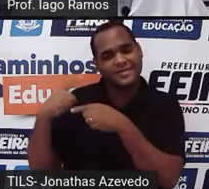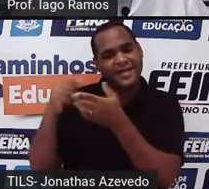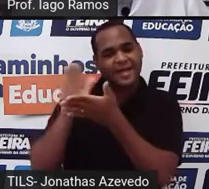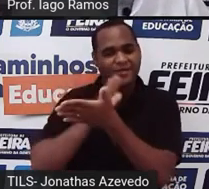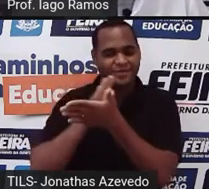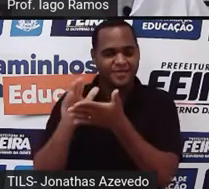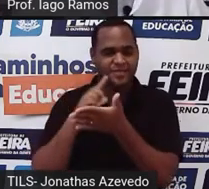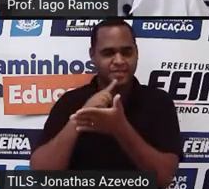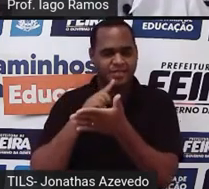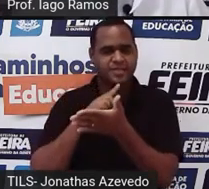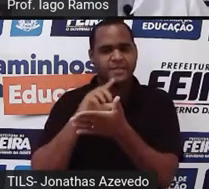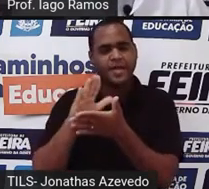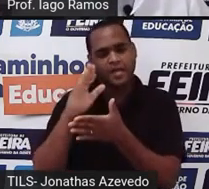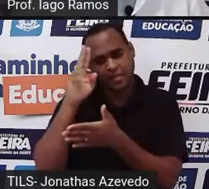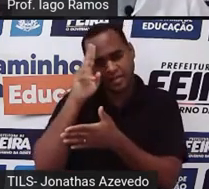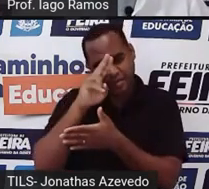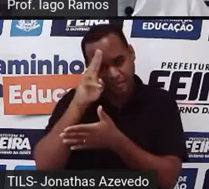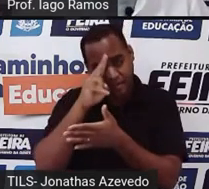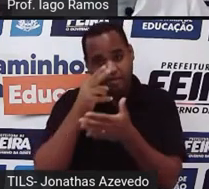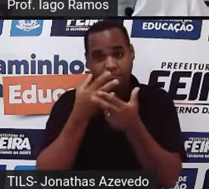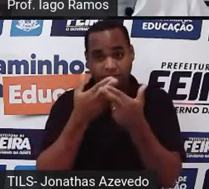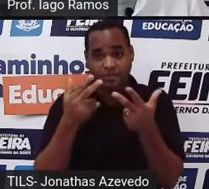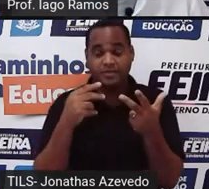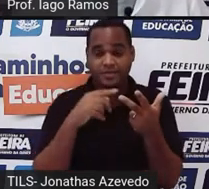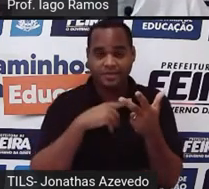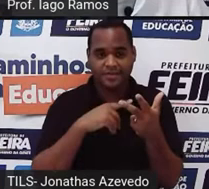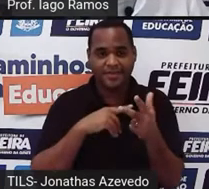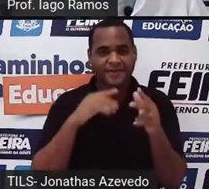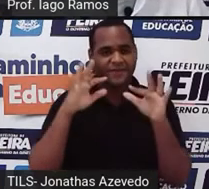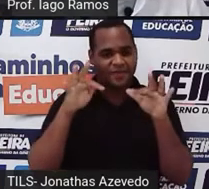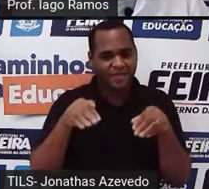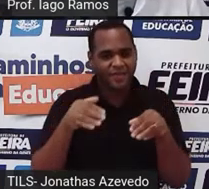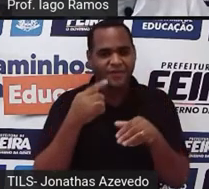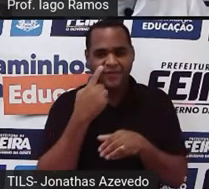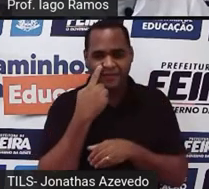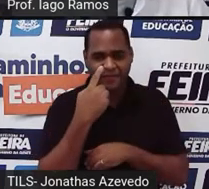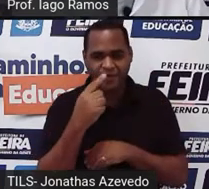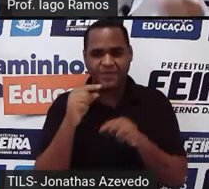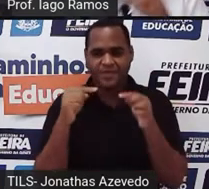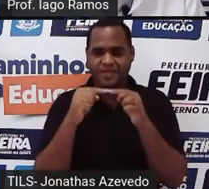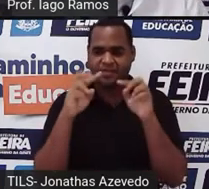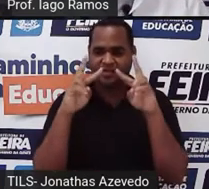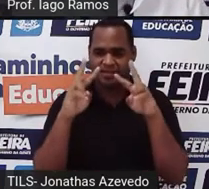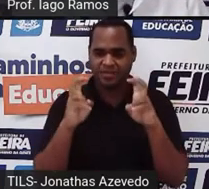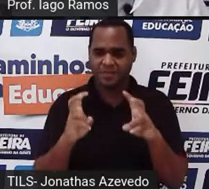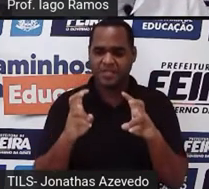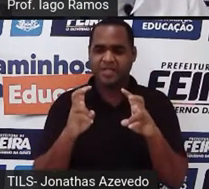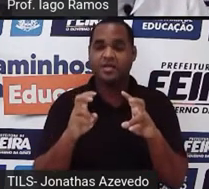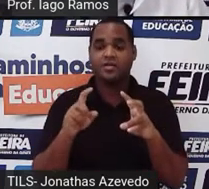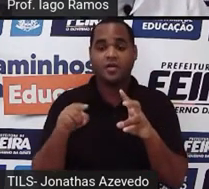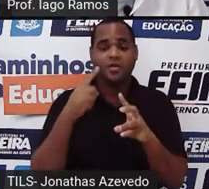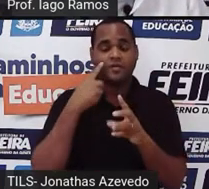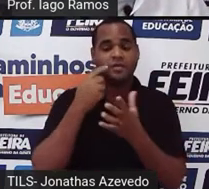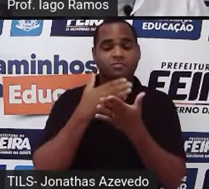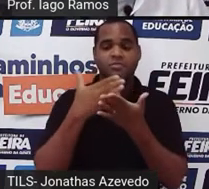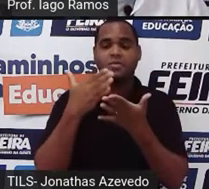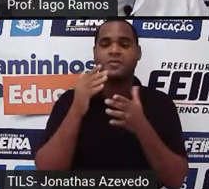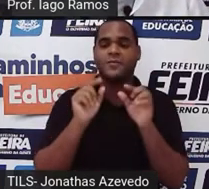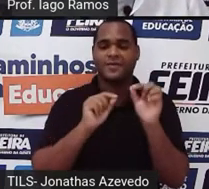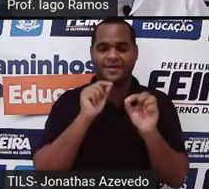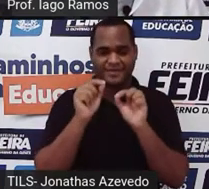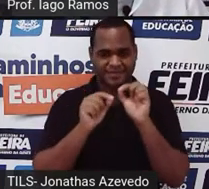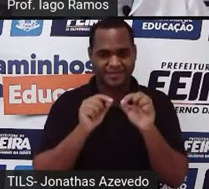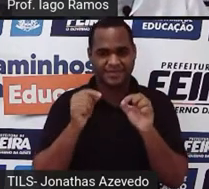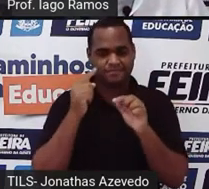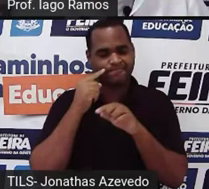gente lembrar das últimas coisas que nós vimos sobre esse tema, é que a gente vai fazer